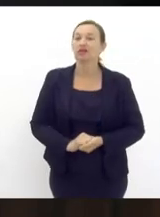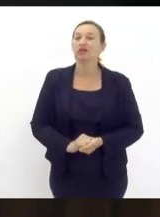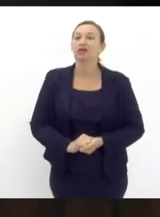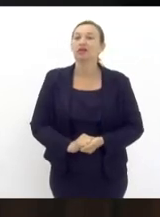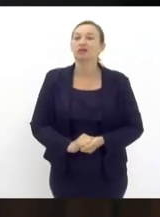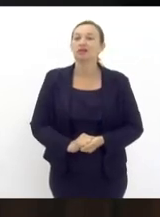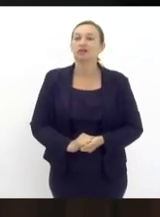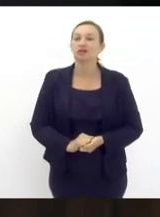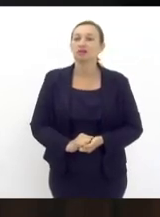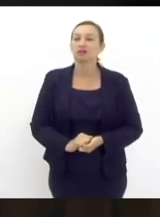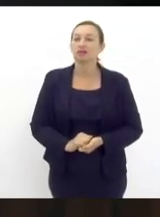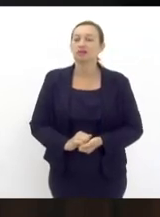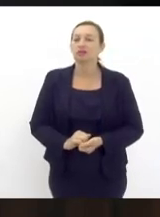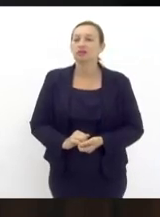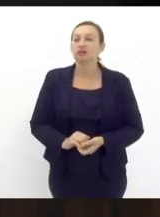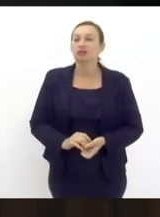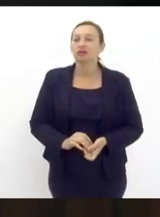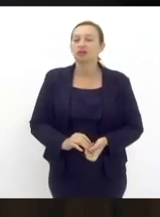regimental